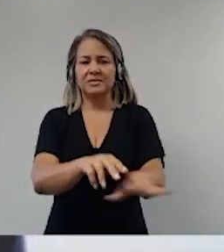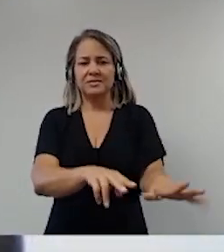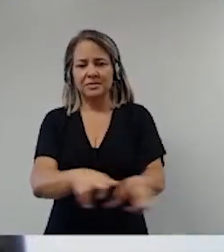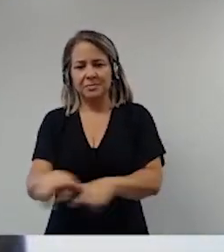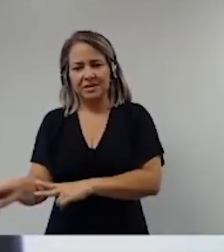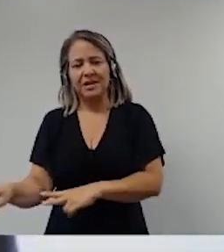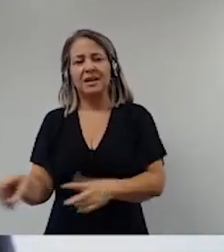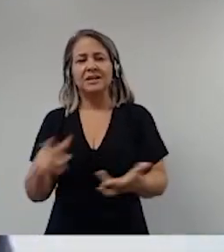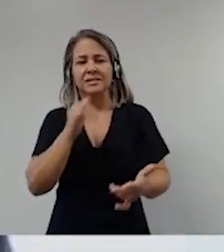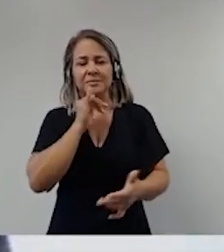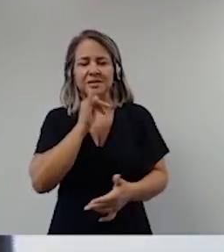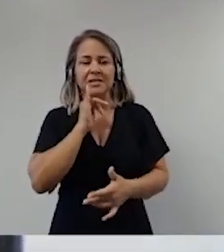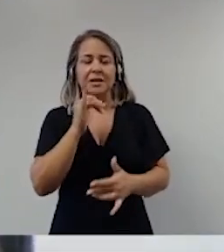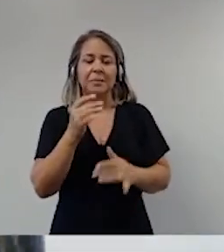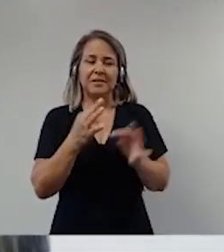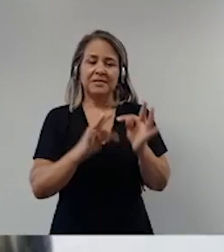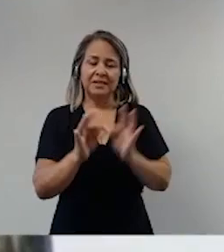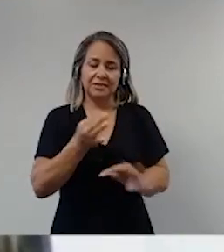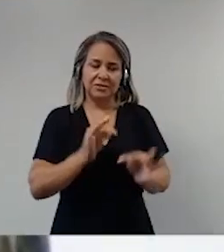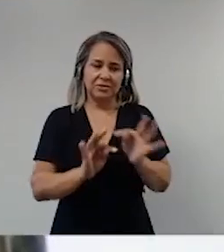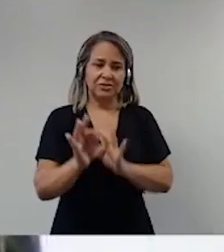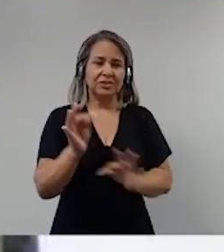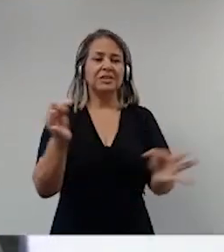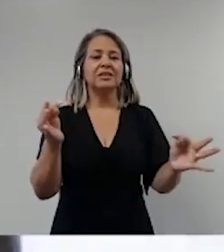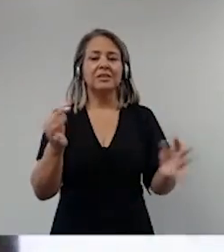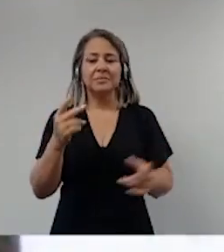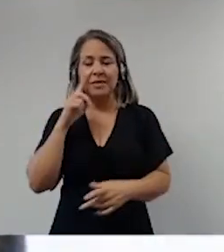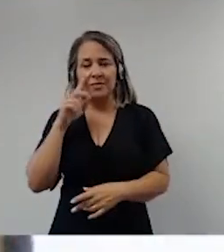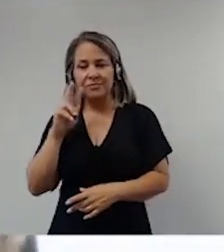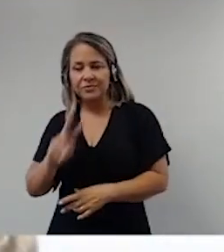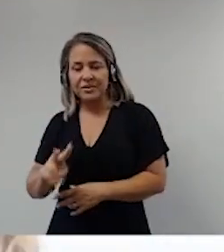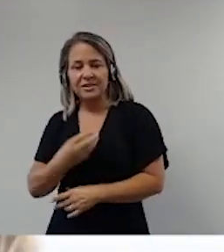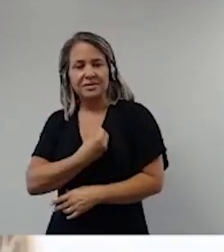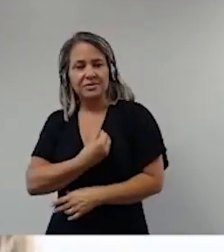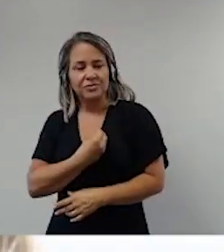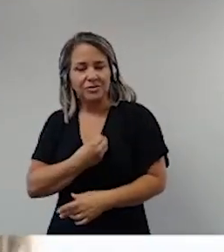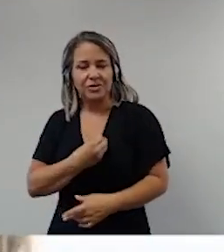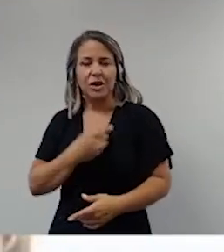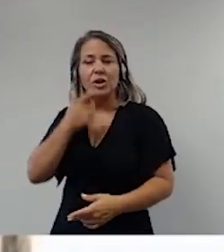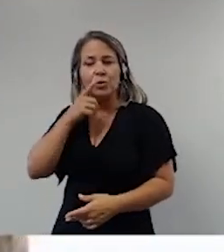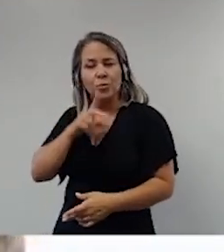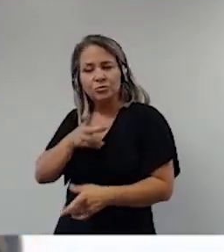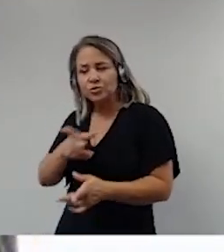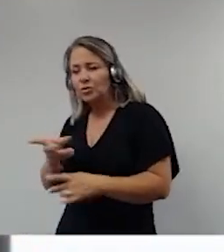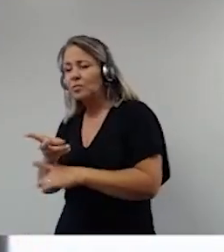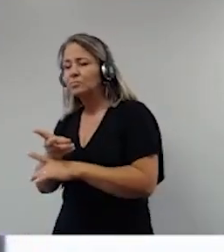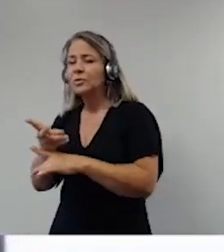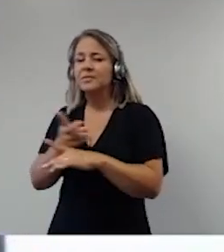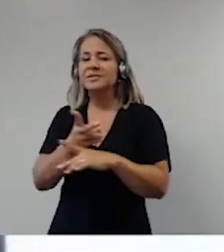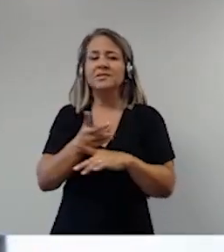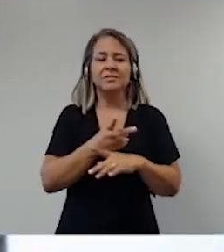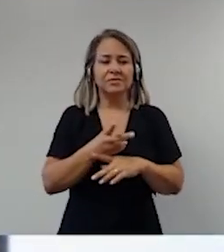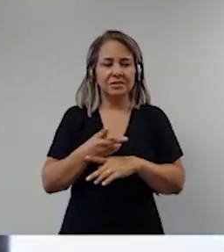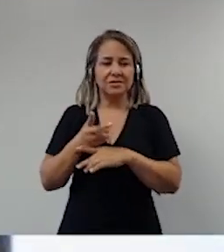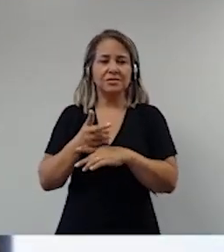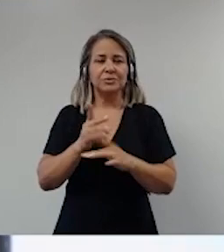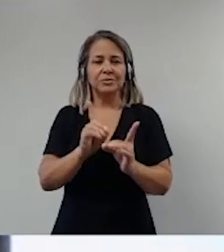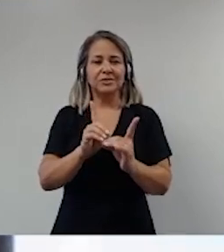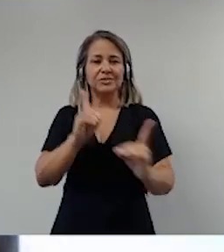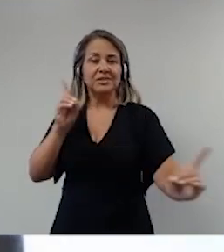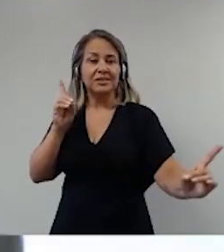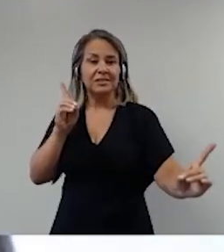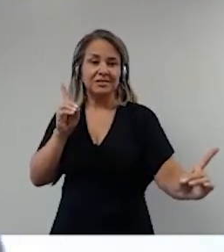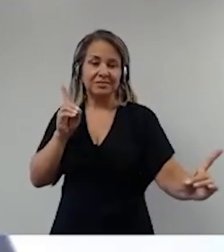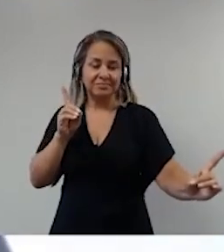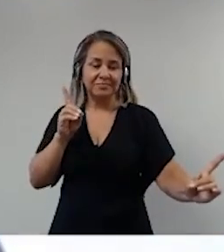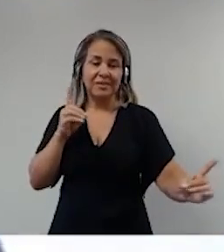o meio tecnológico, manter as reuniões individuais, continuar com os feedbacks e acompanhar o trabalho via indicadores, né,